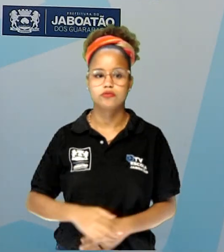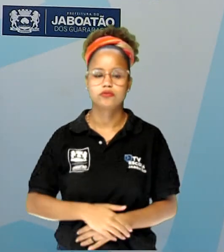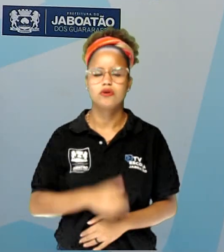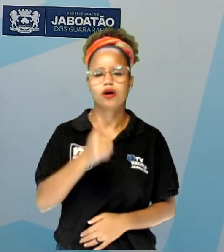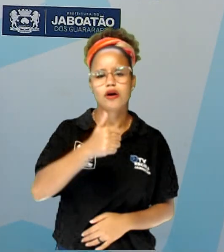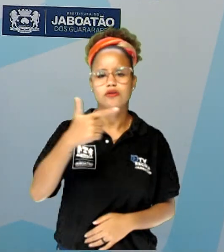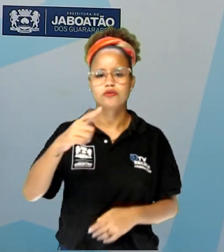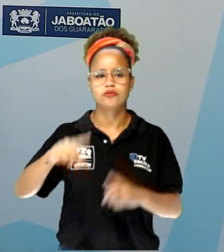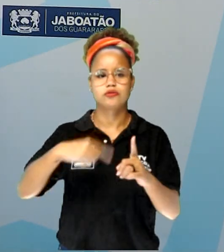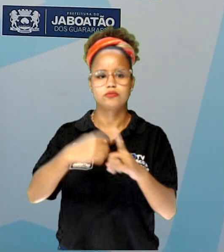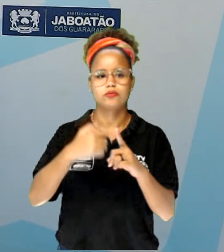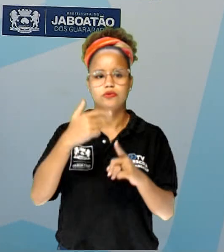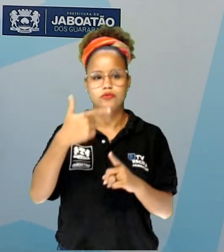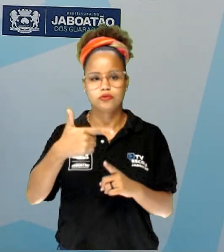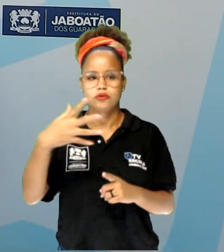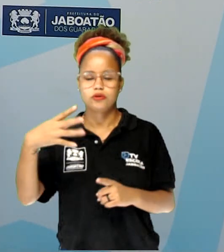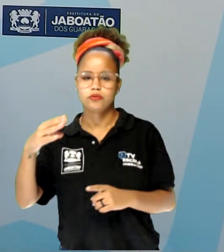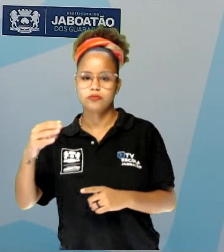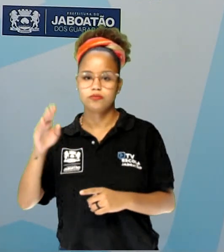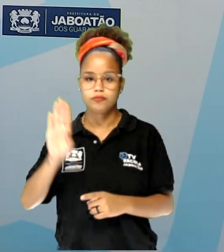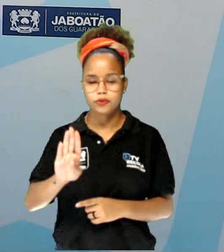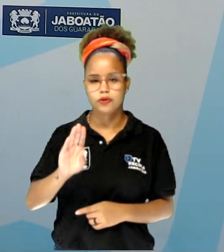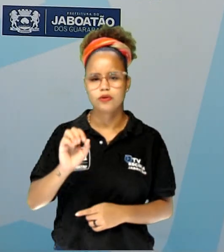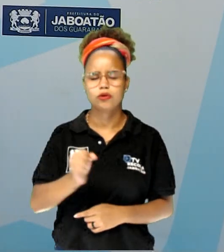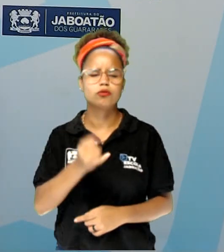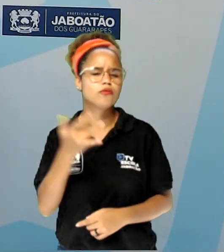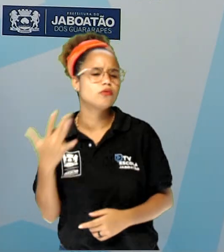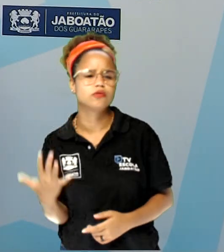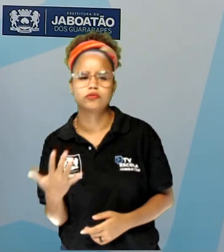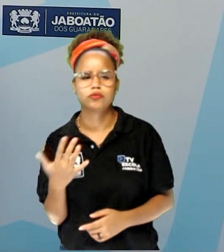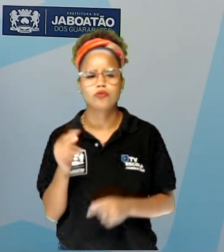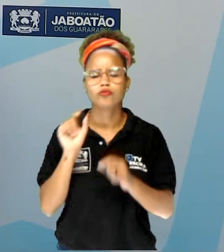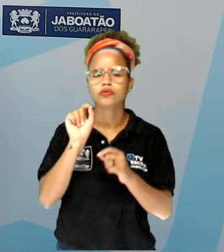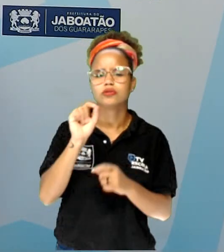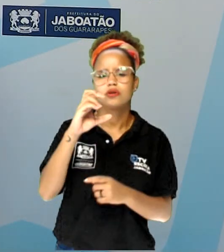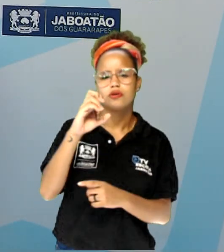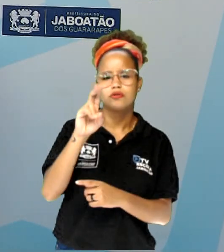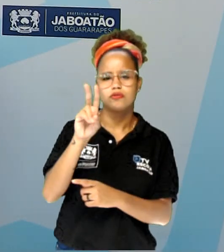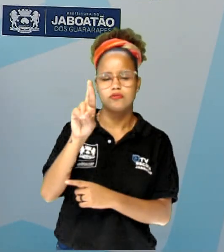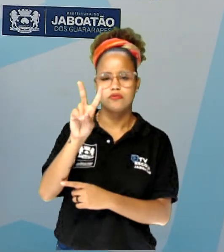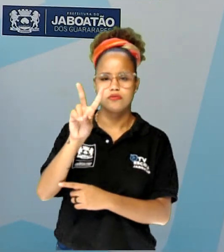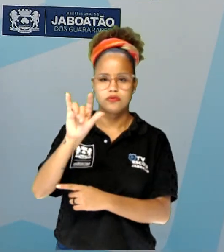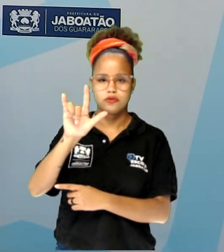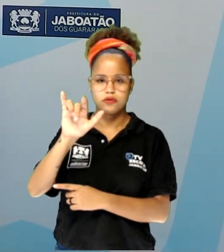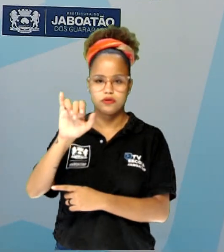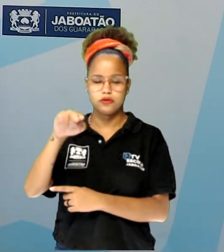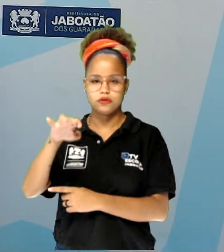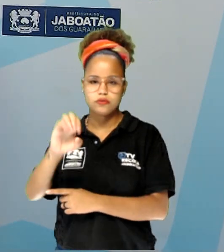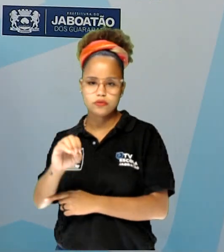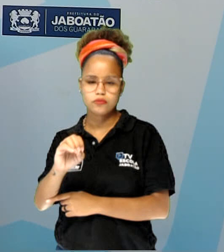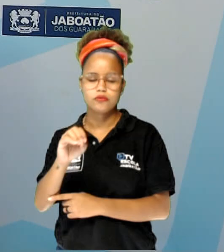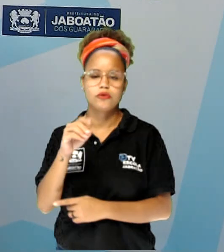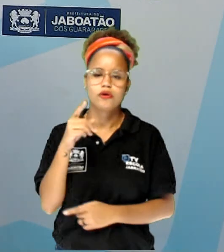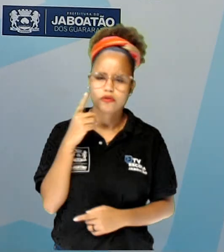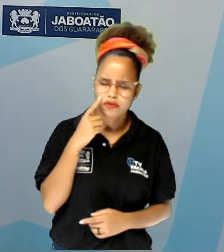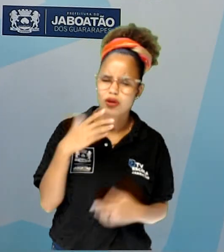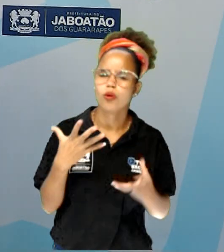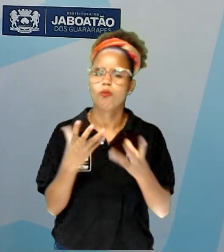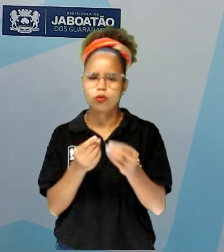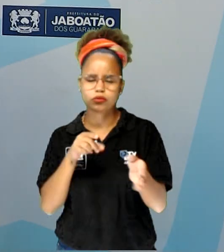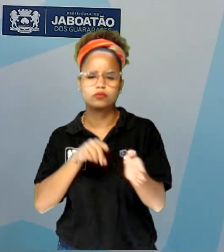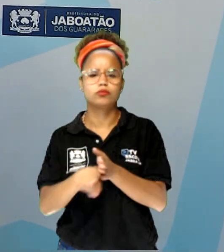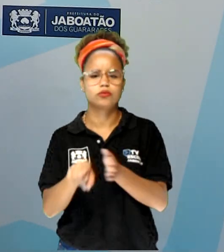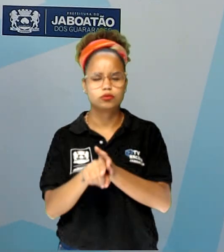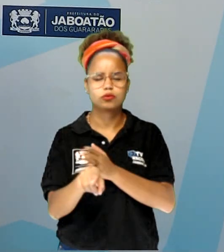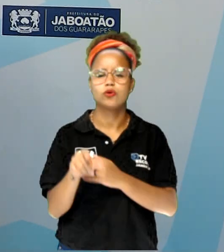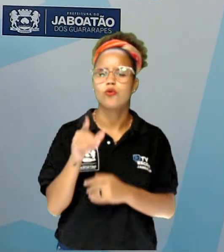A, B. Quanto? Que é curvilíneo? Convexo? Então veja que são muitas perguntas que aparentemente